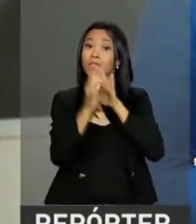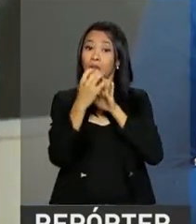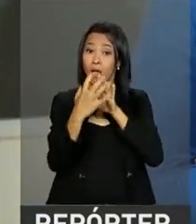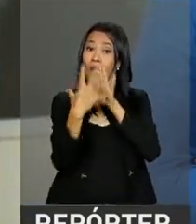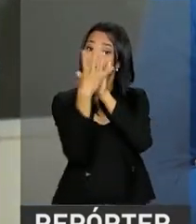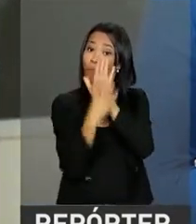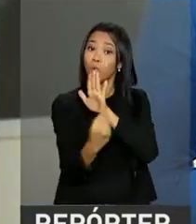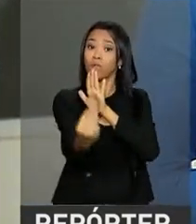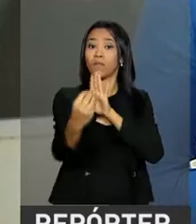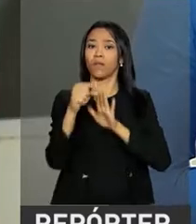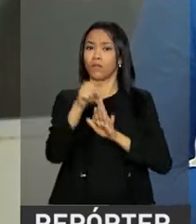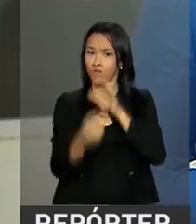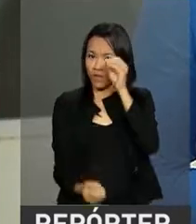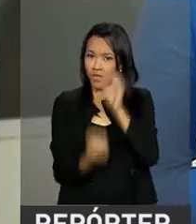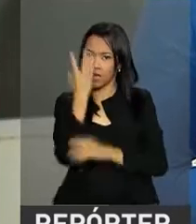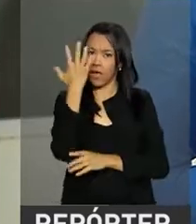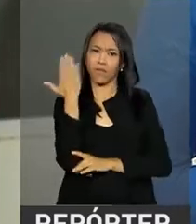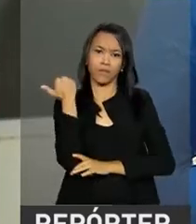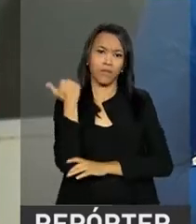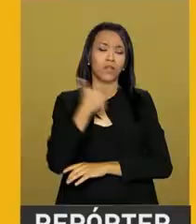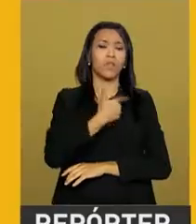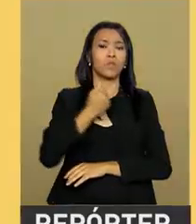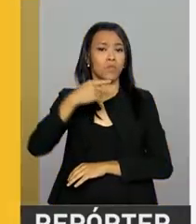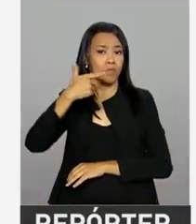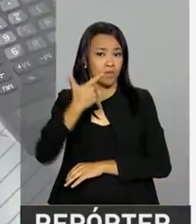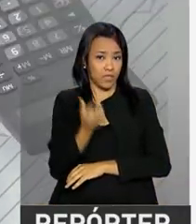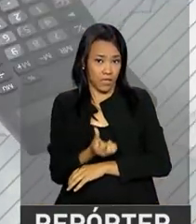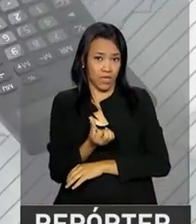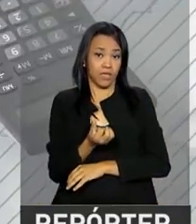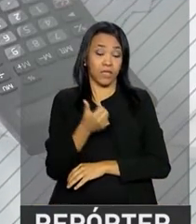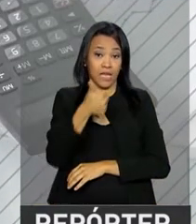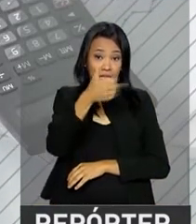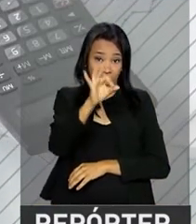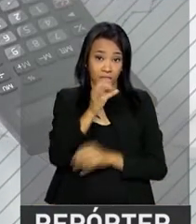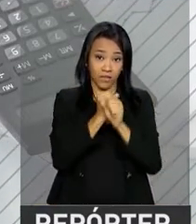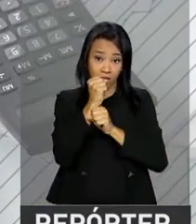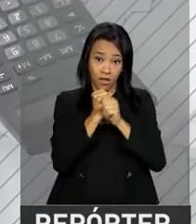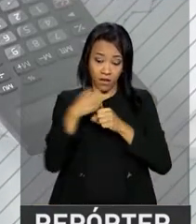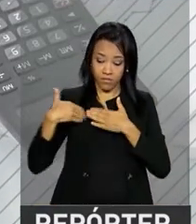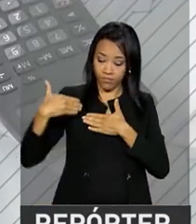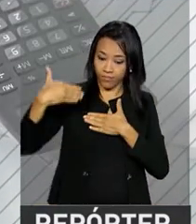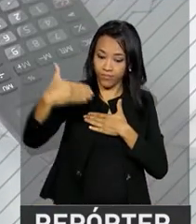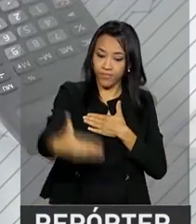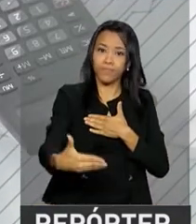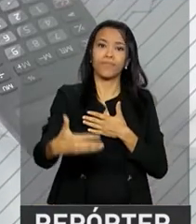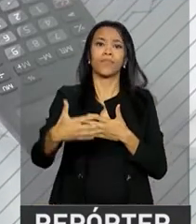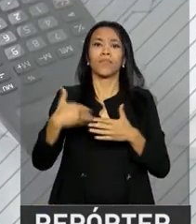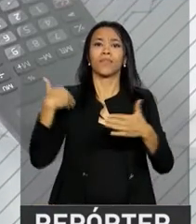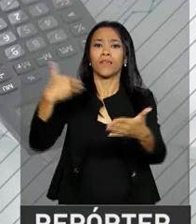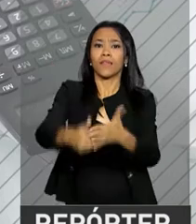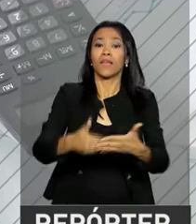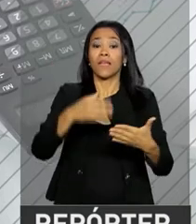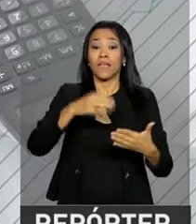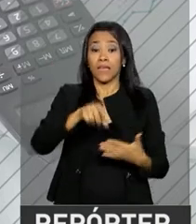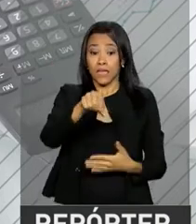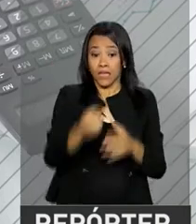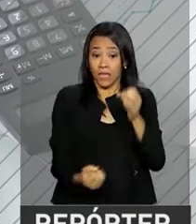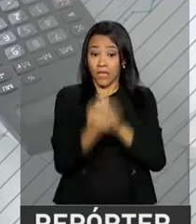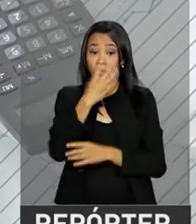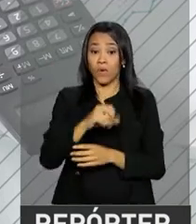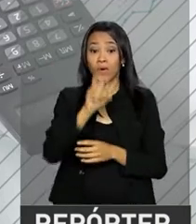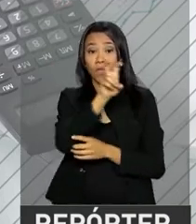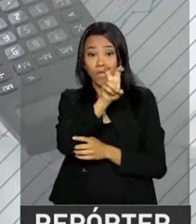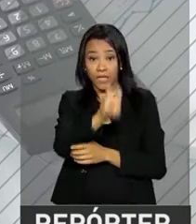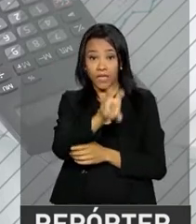que o sistema foi criado em 2006 em dez anos do simples nacional gerou 555 bilhões de